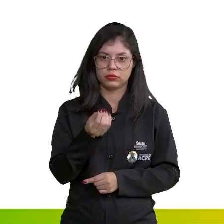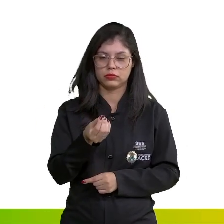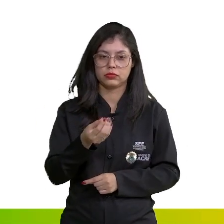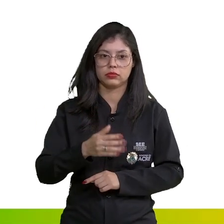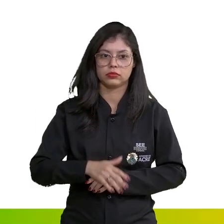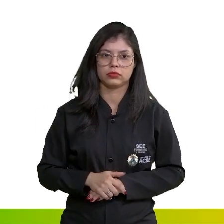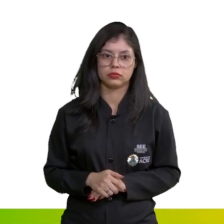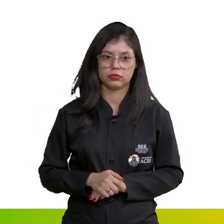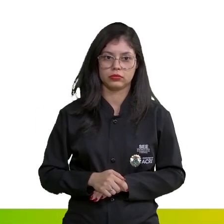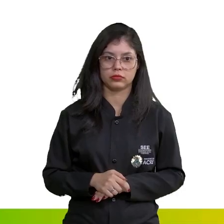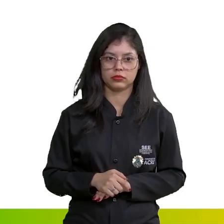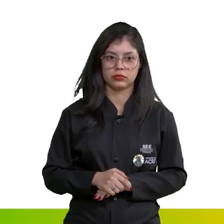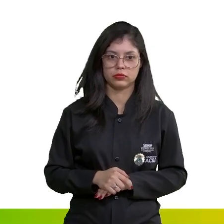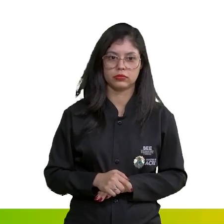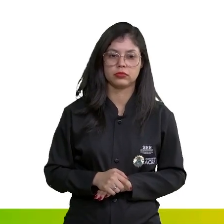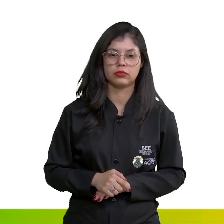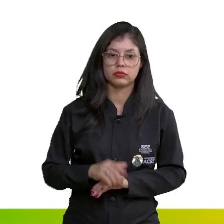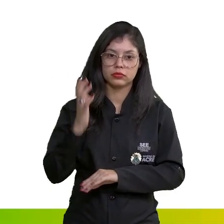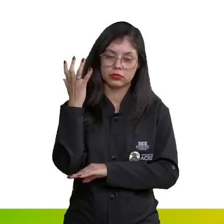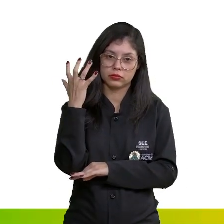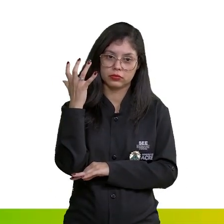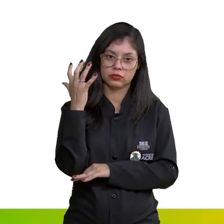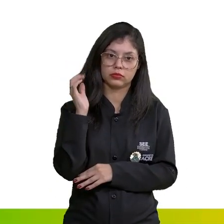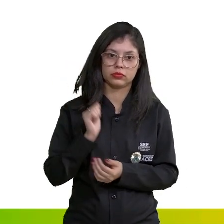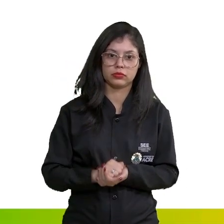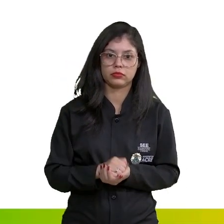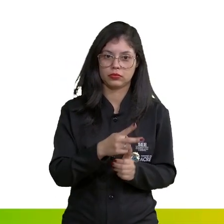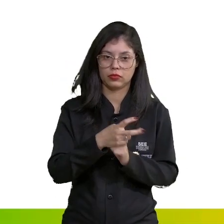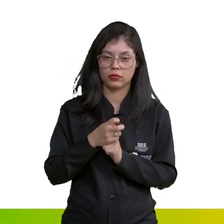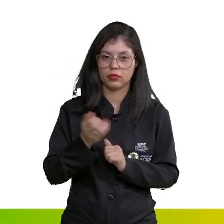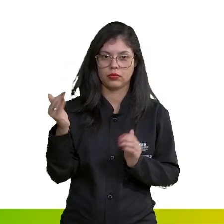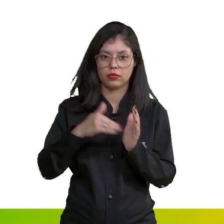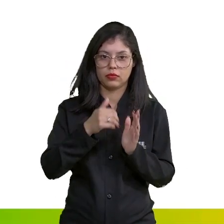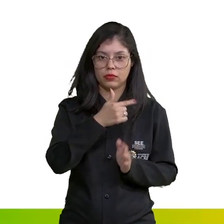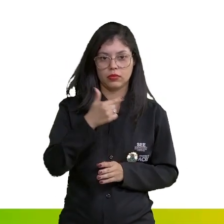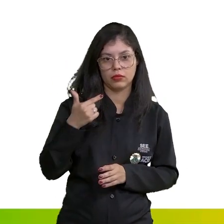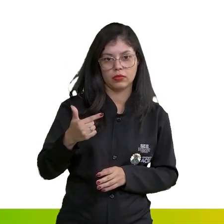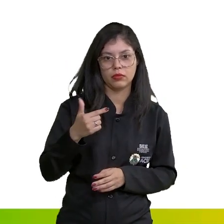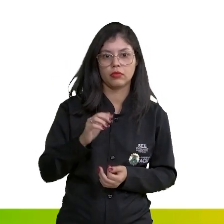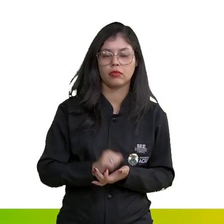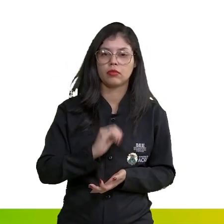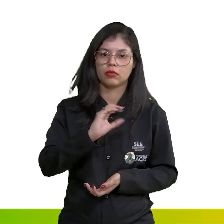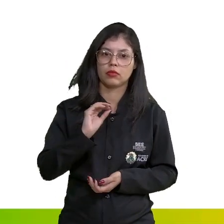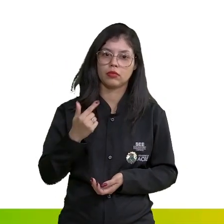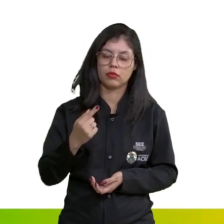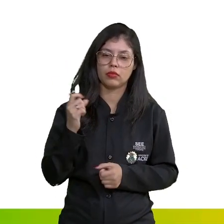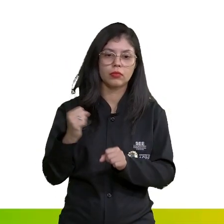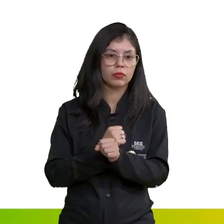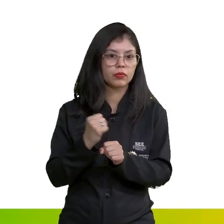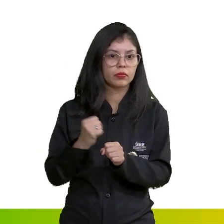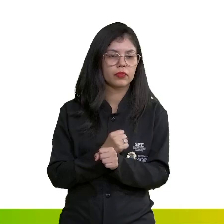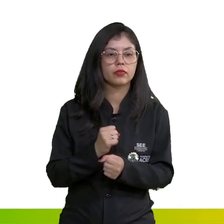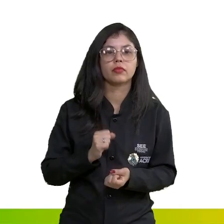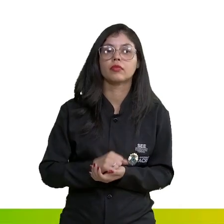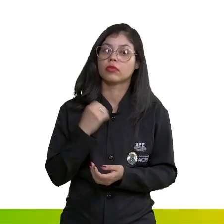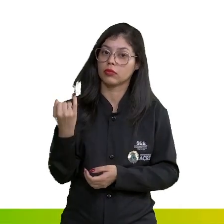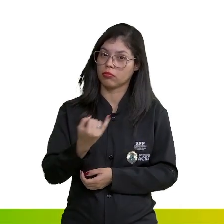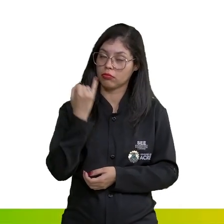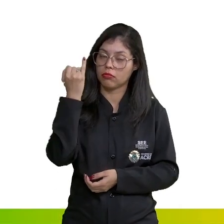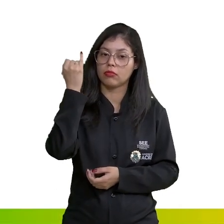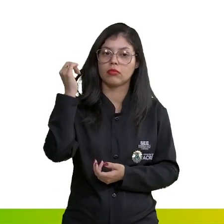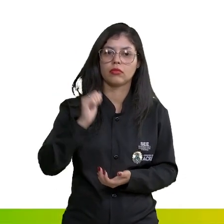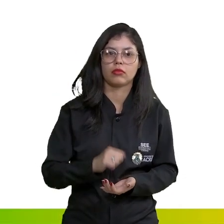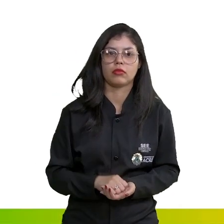400 graus, olha só. Uma árvore madura pode absorver até 22 kg de CO2 por ano, por isso é muito